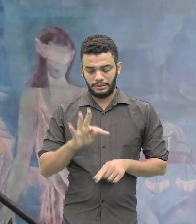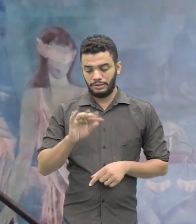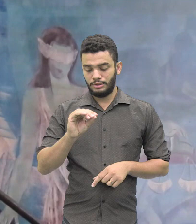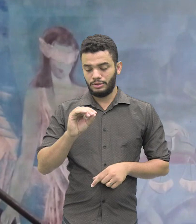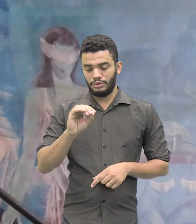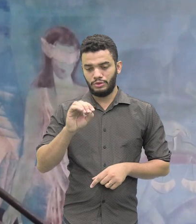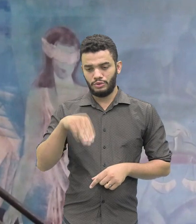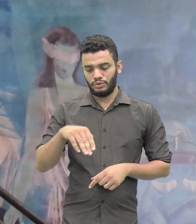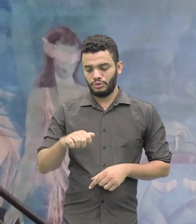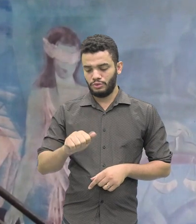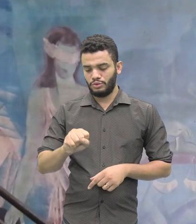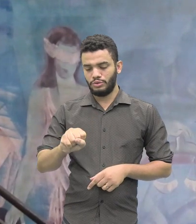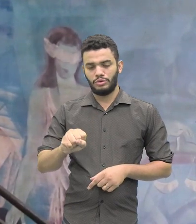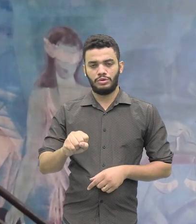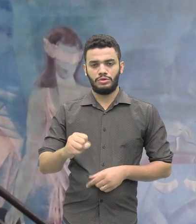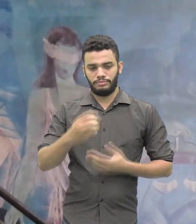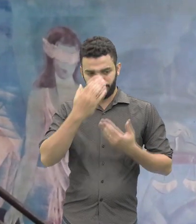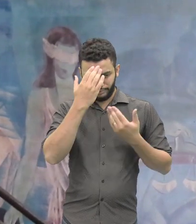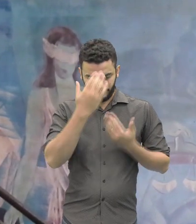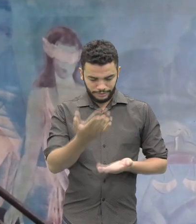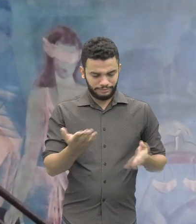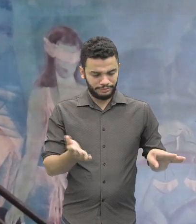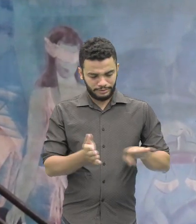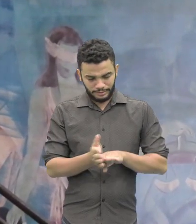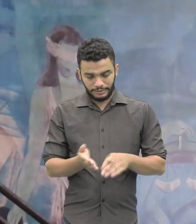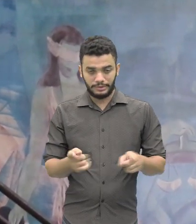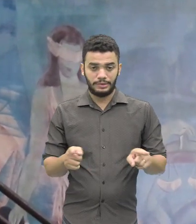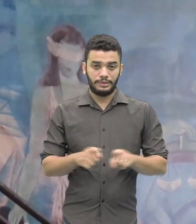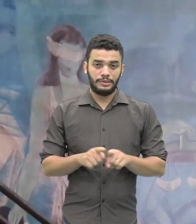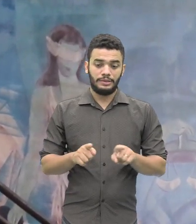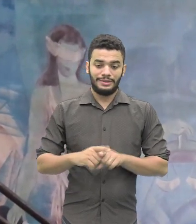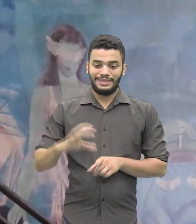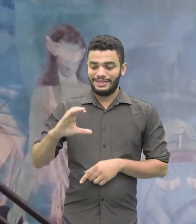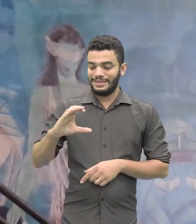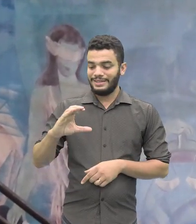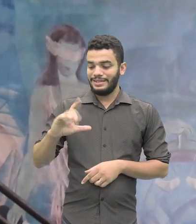Clarissa Lima kalili nossa querida Ciça